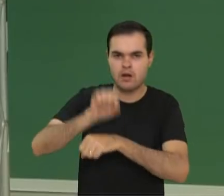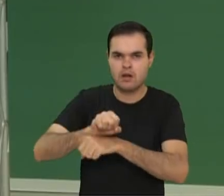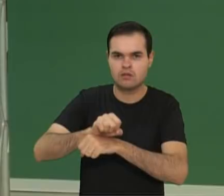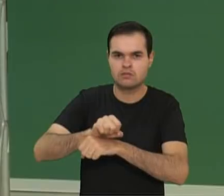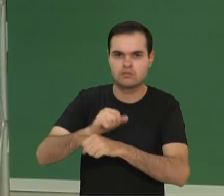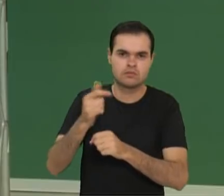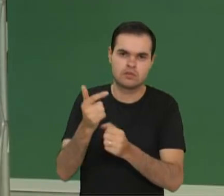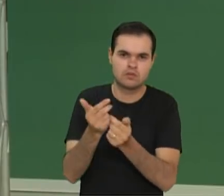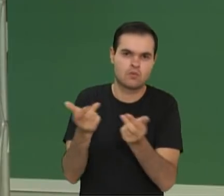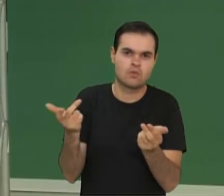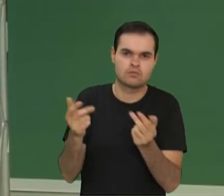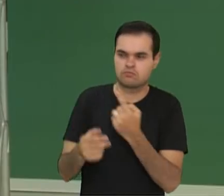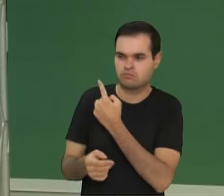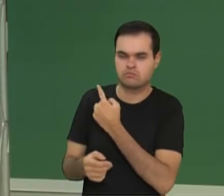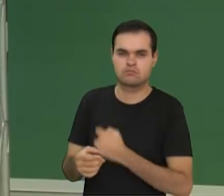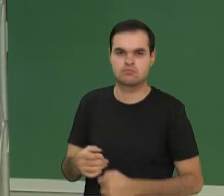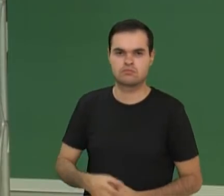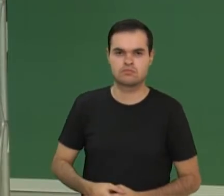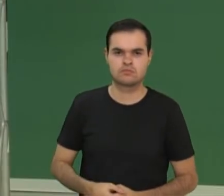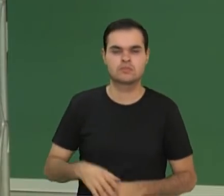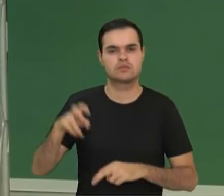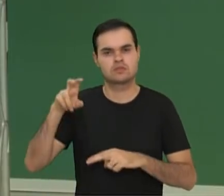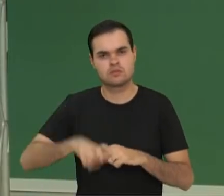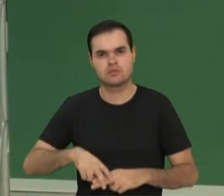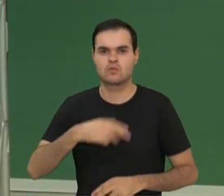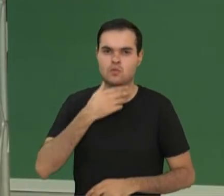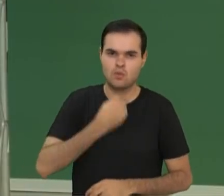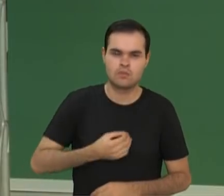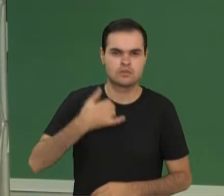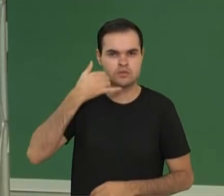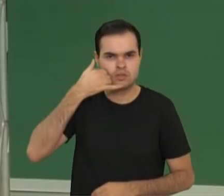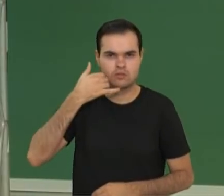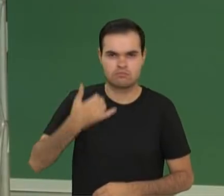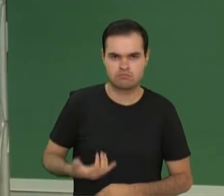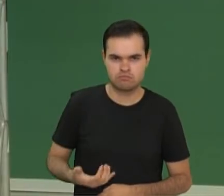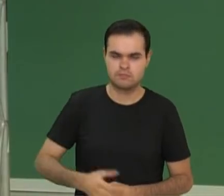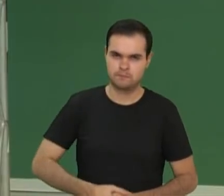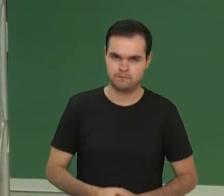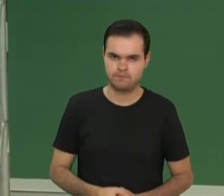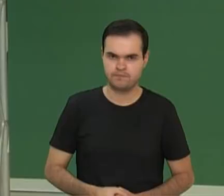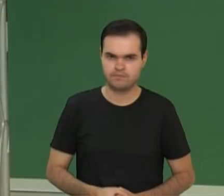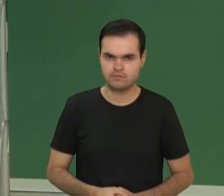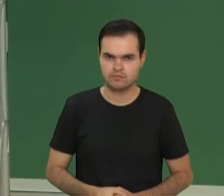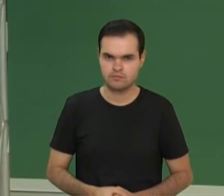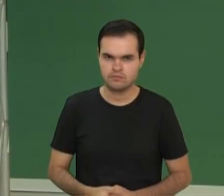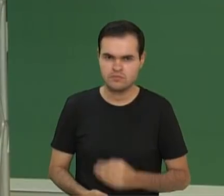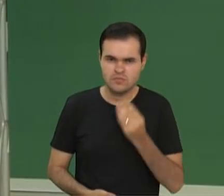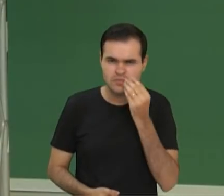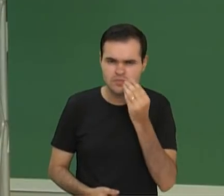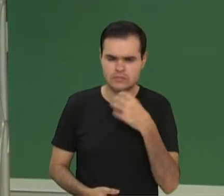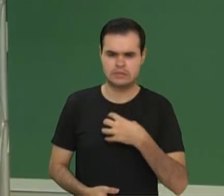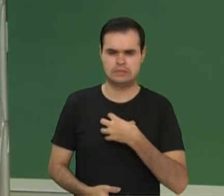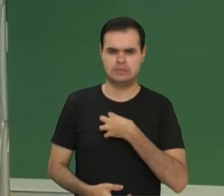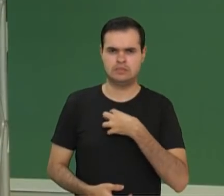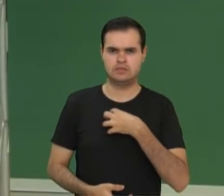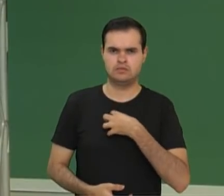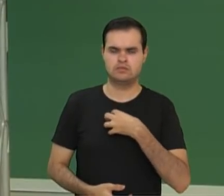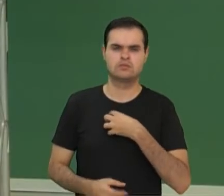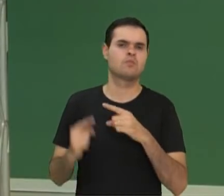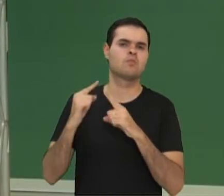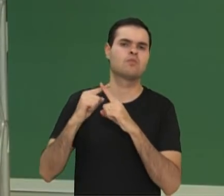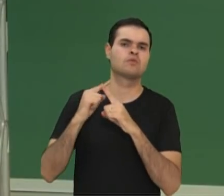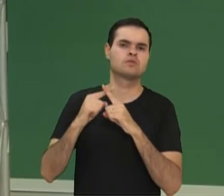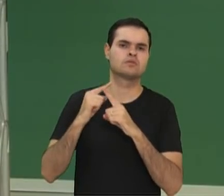muita coisa presente, né? Cadeira, o homem e o celular. Como a pessoa parece sentir-se? Por